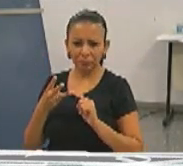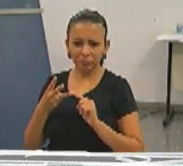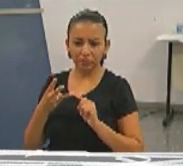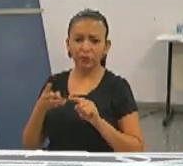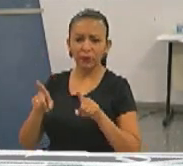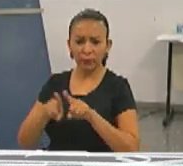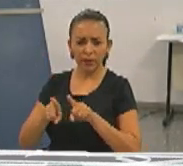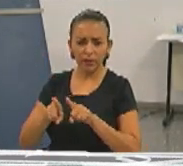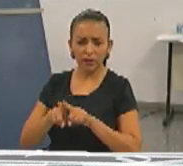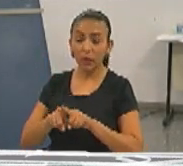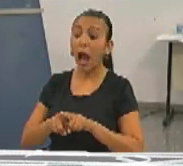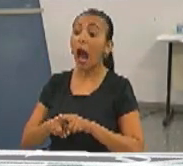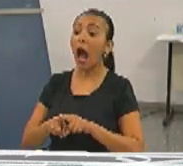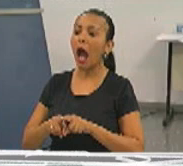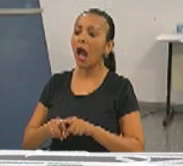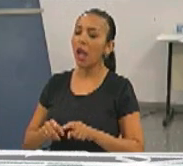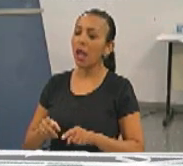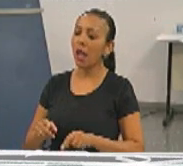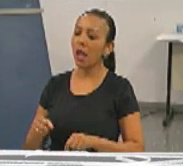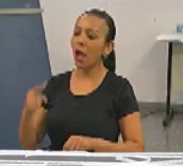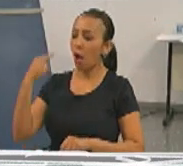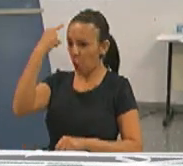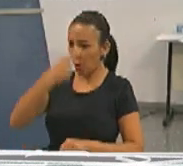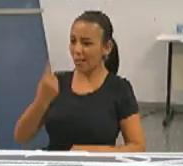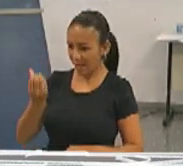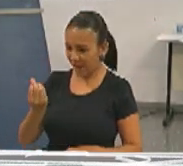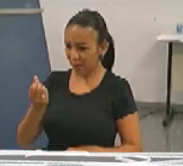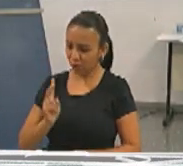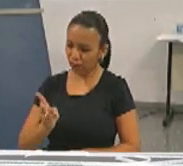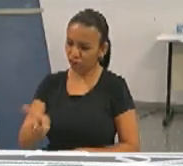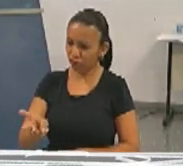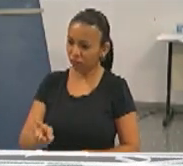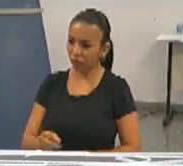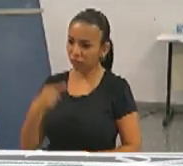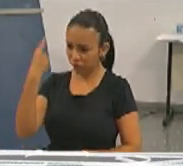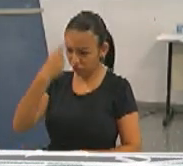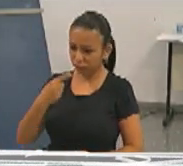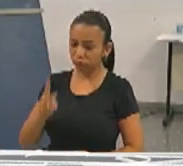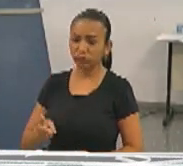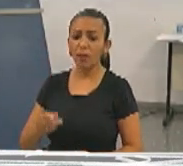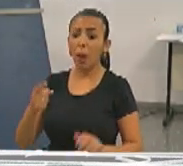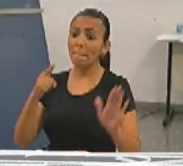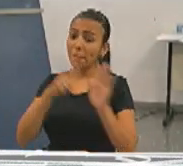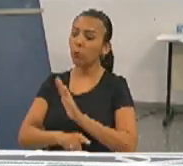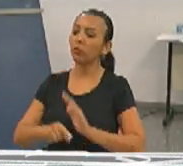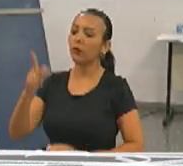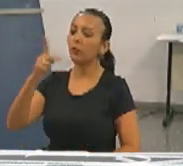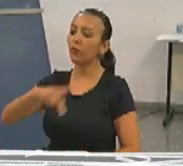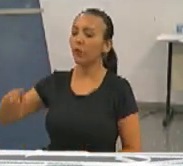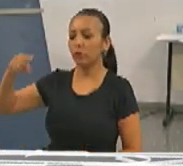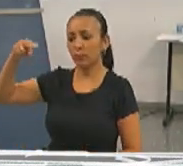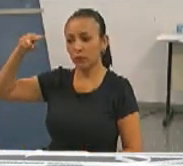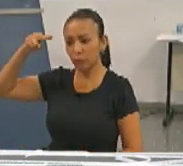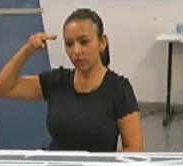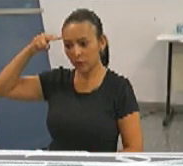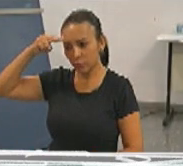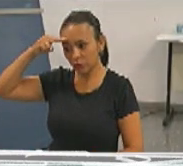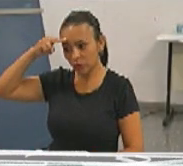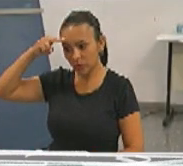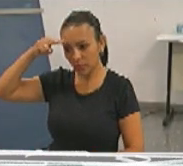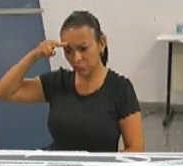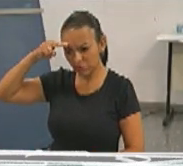a questão dos turnos contínuos. Então, eu queria fazer uma pergunta específica para a Chapa 2, professor Joelson, mas eu estendo também, se